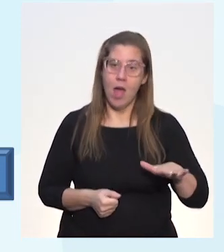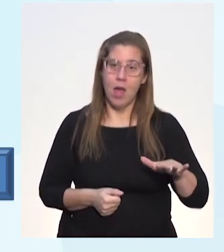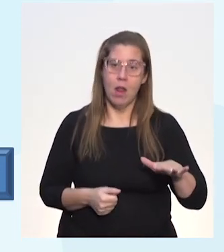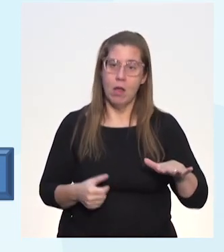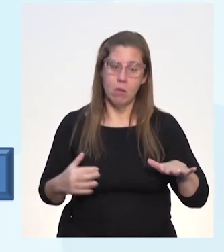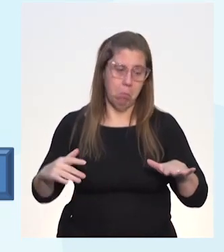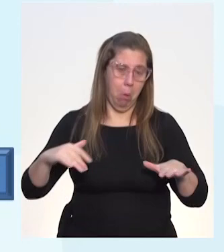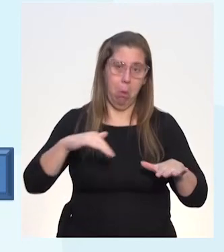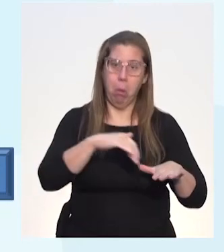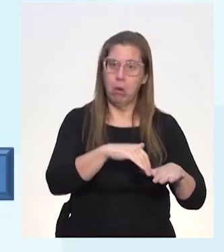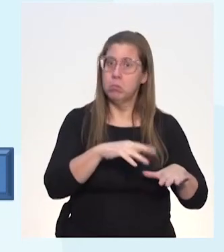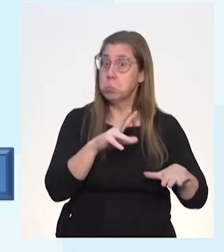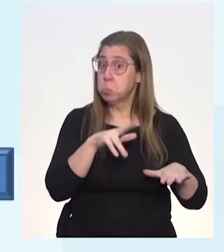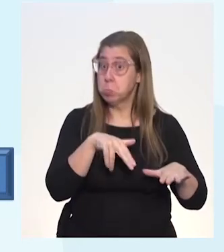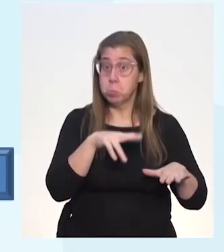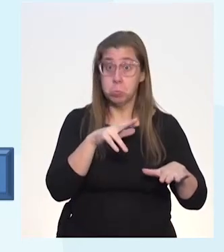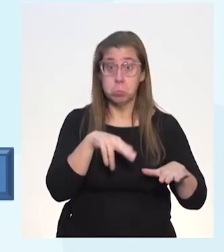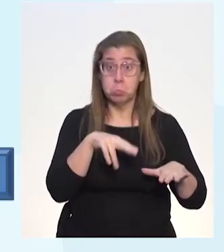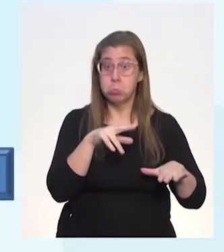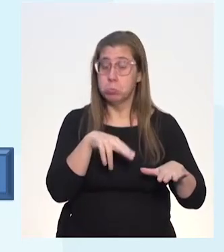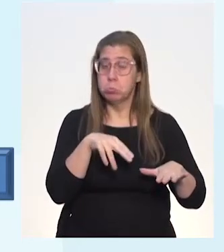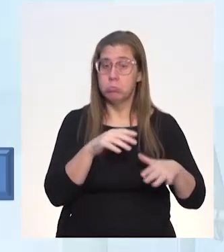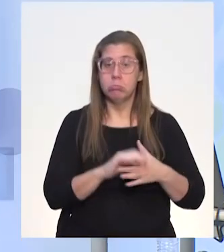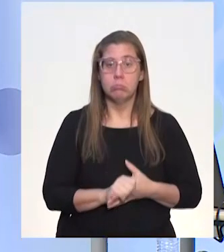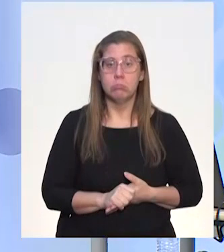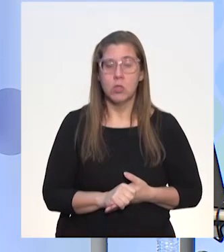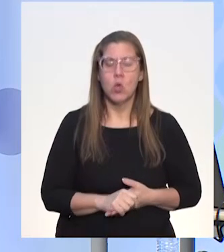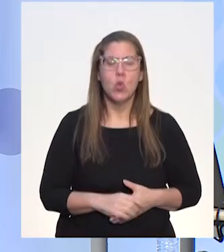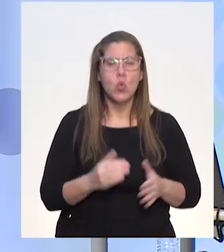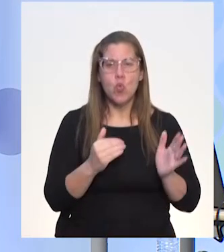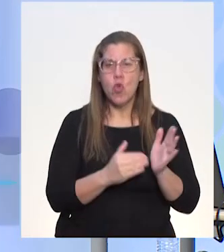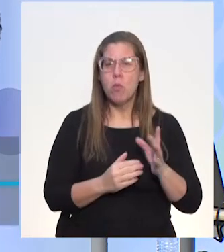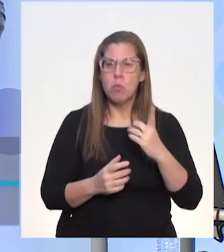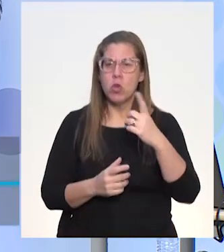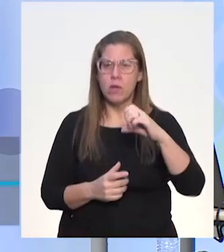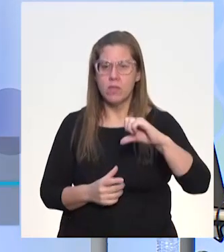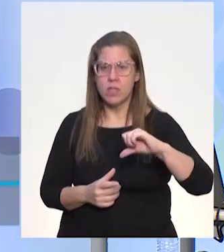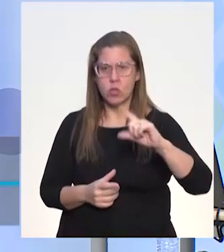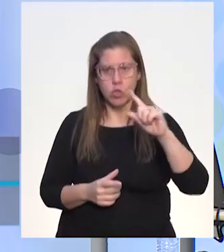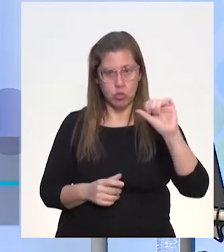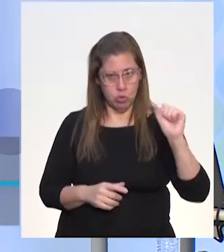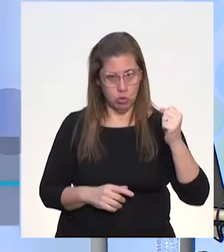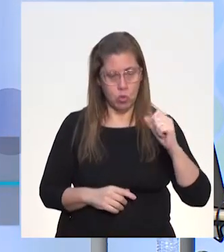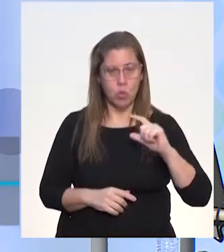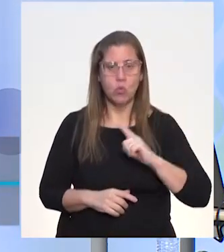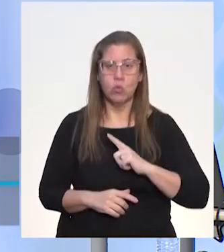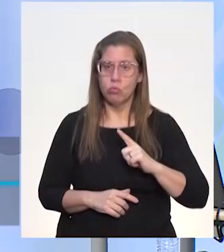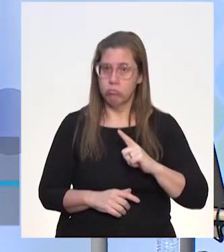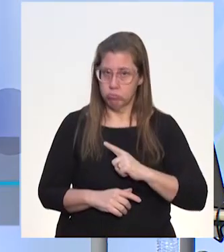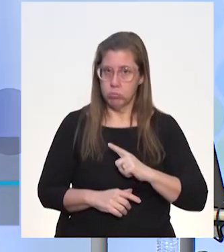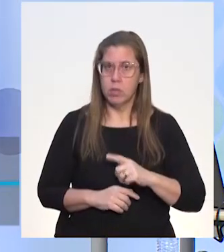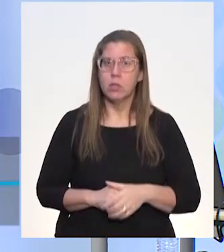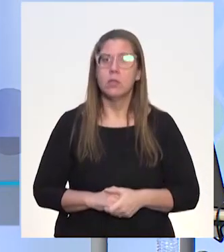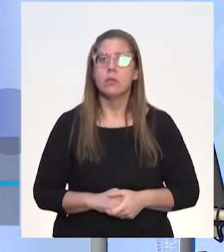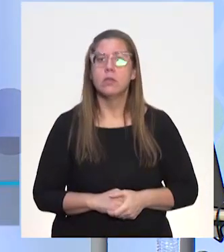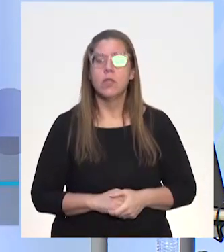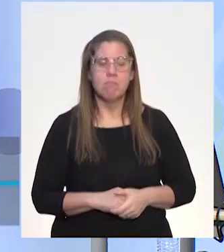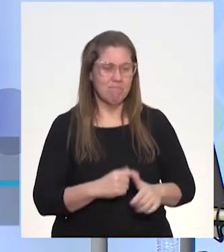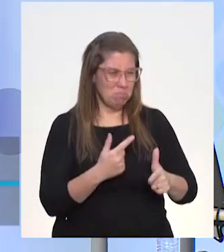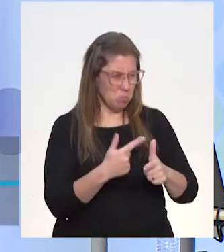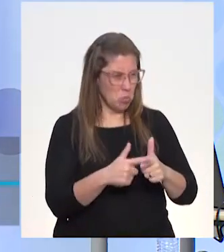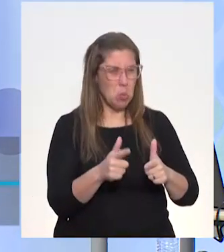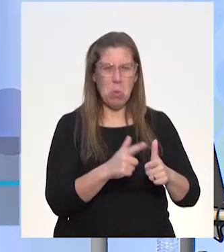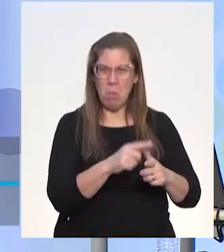sido invadido. No final de 1918, há convulsões